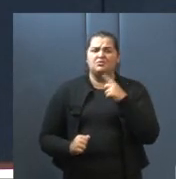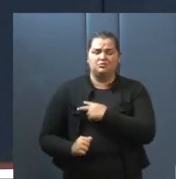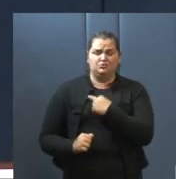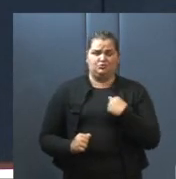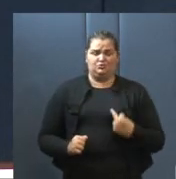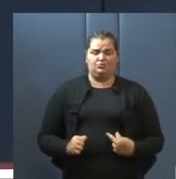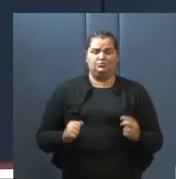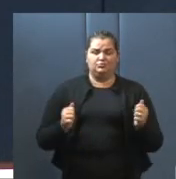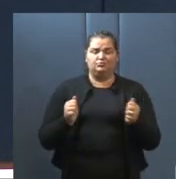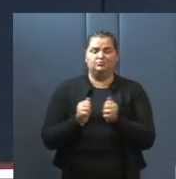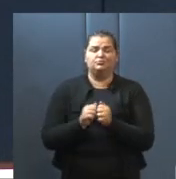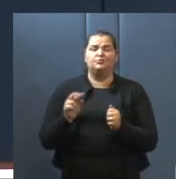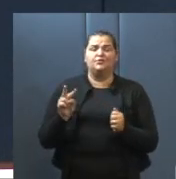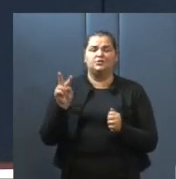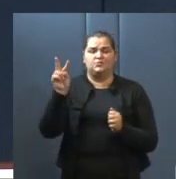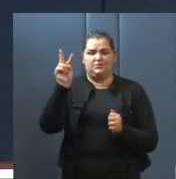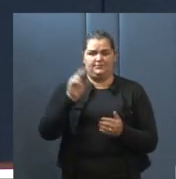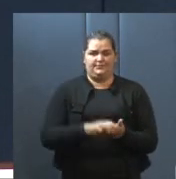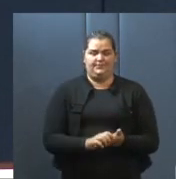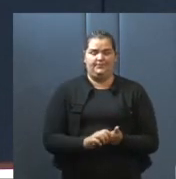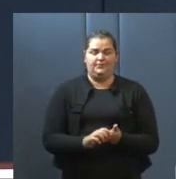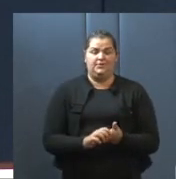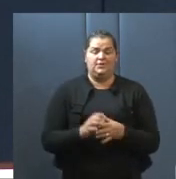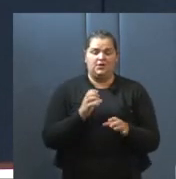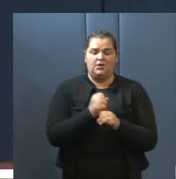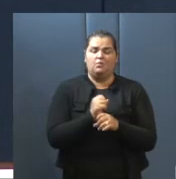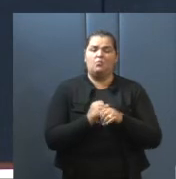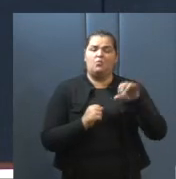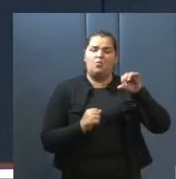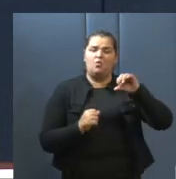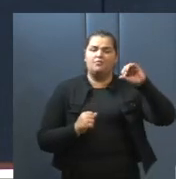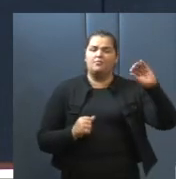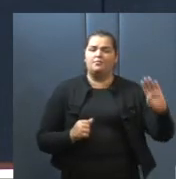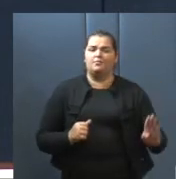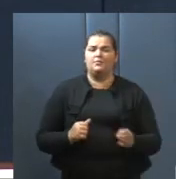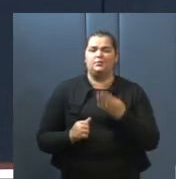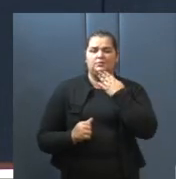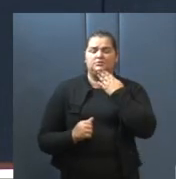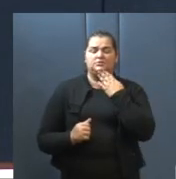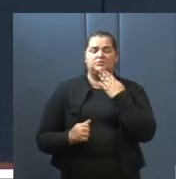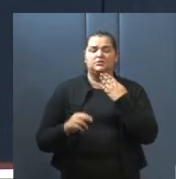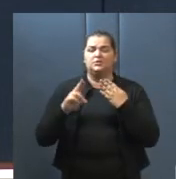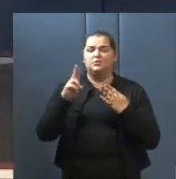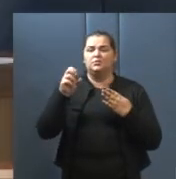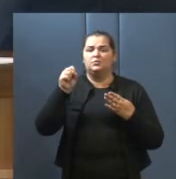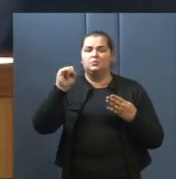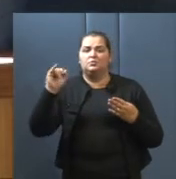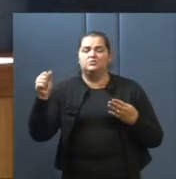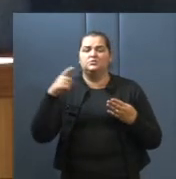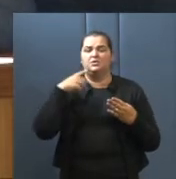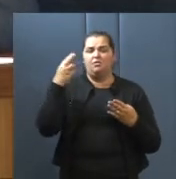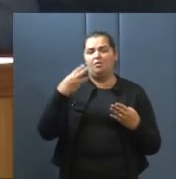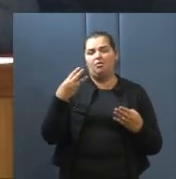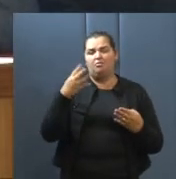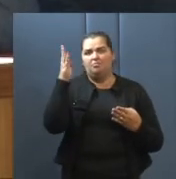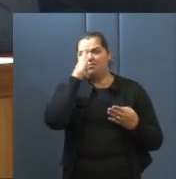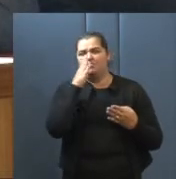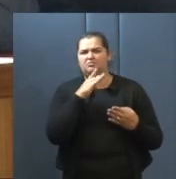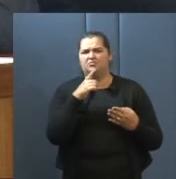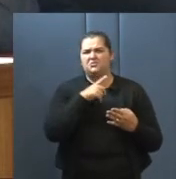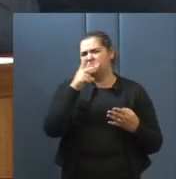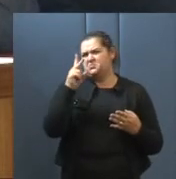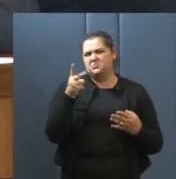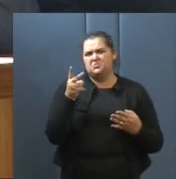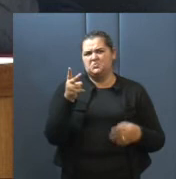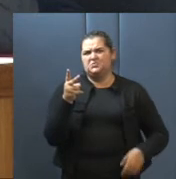na Venezuela. Eu calculava 9 bilhões de dólares, a Rússia tem 3, o Brasil tem o quê, Lázaro, uns